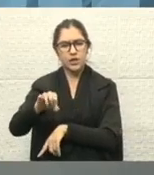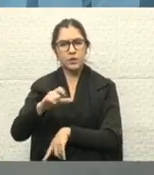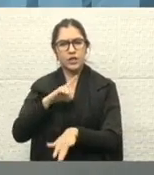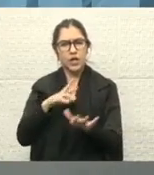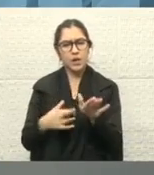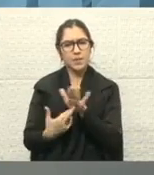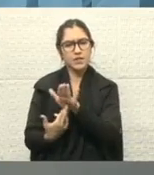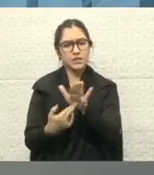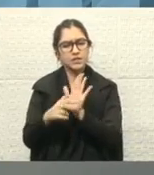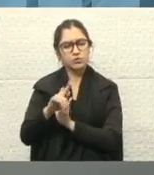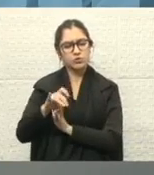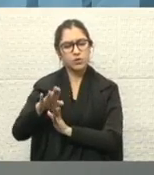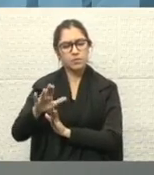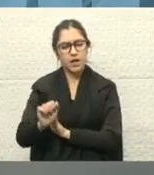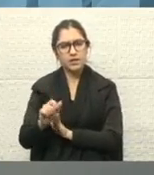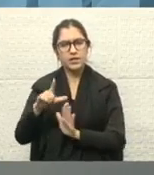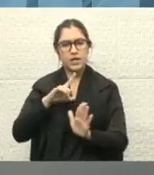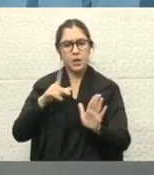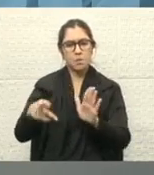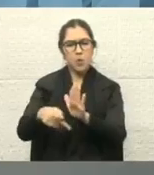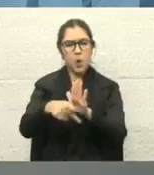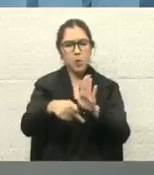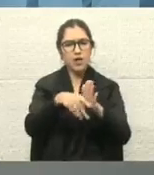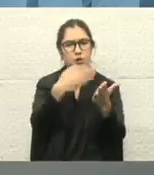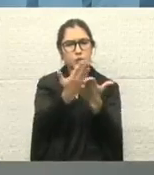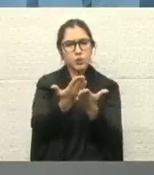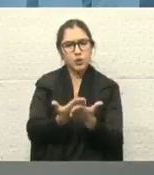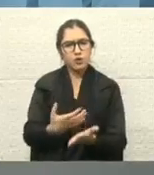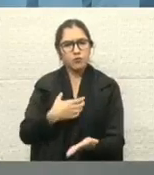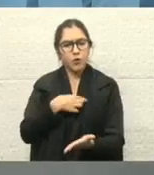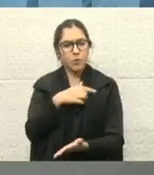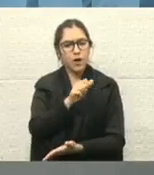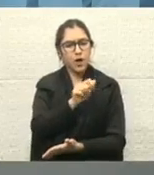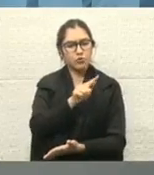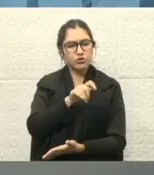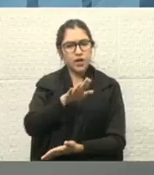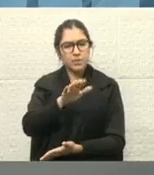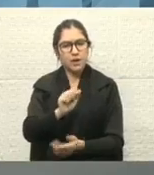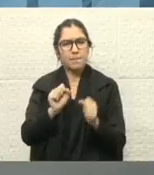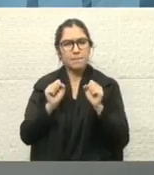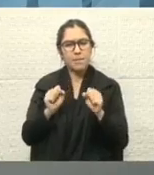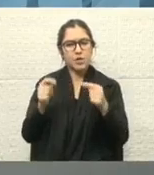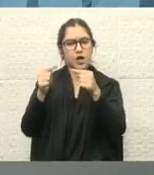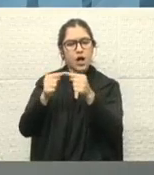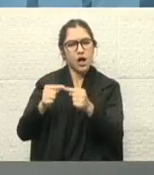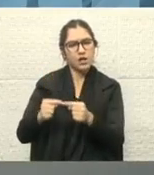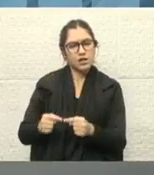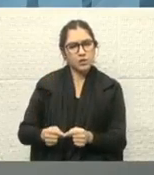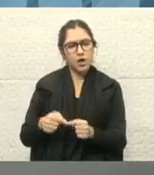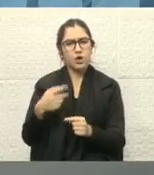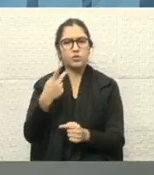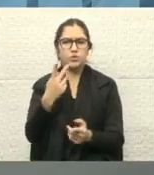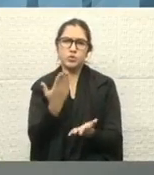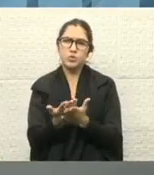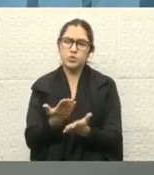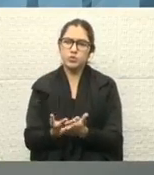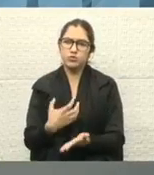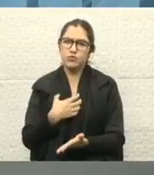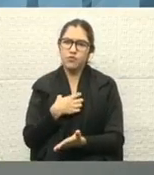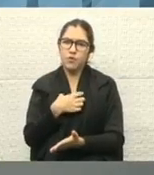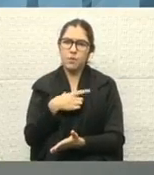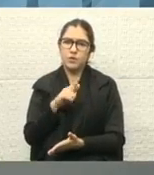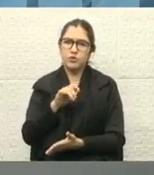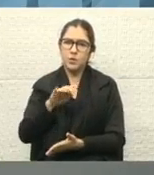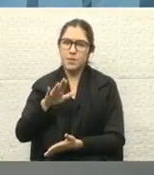representação geométrica. As propriedades que são estudadas na forma algébrica podem ser adequadas para o estudo na forma